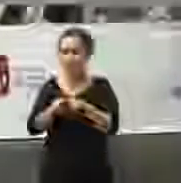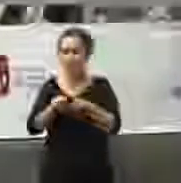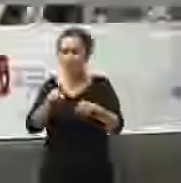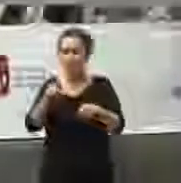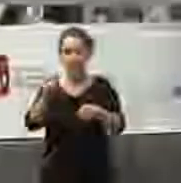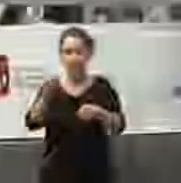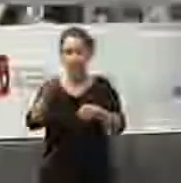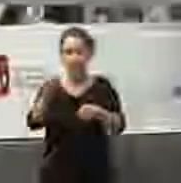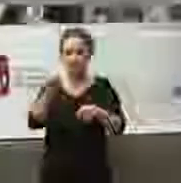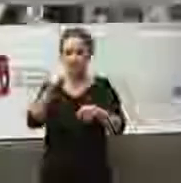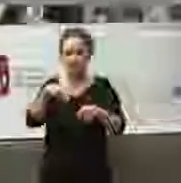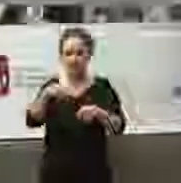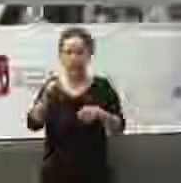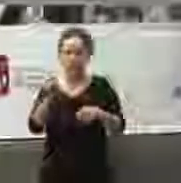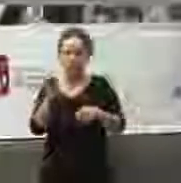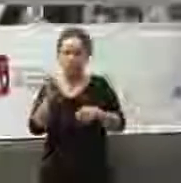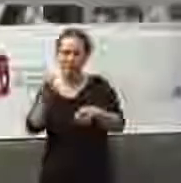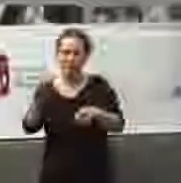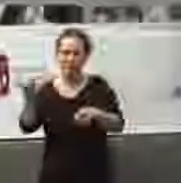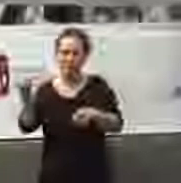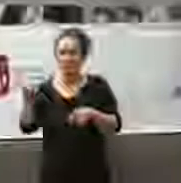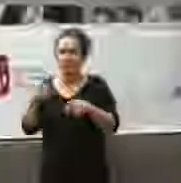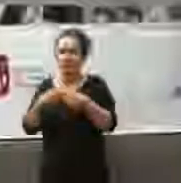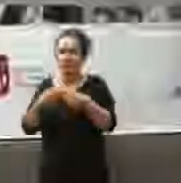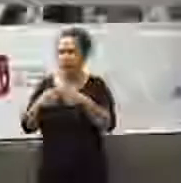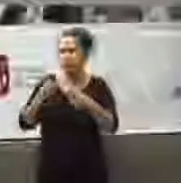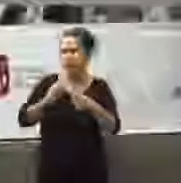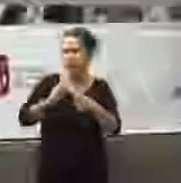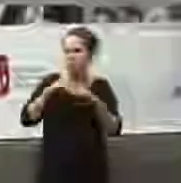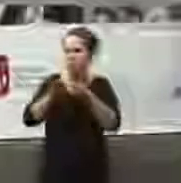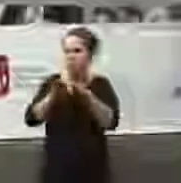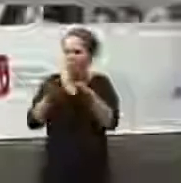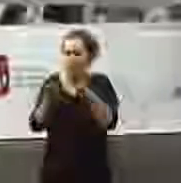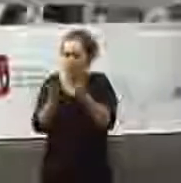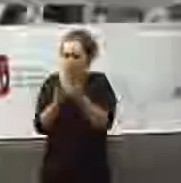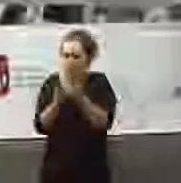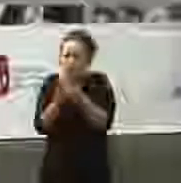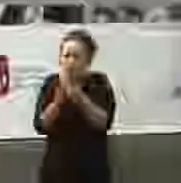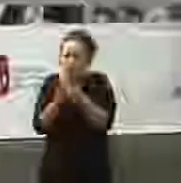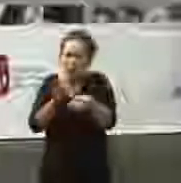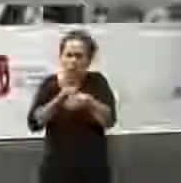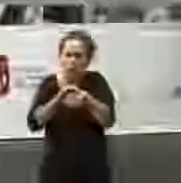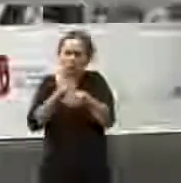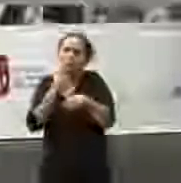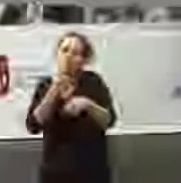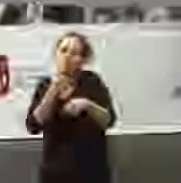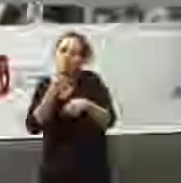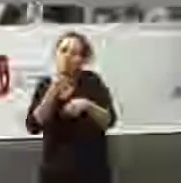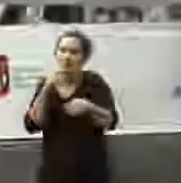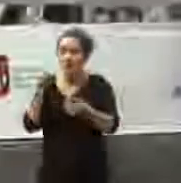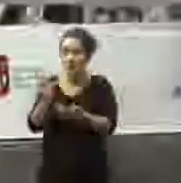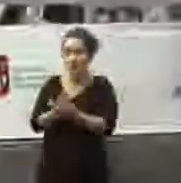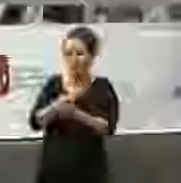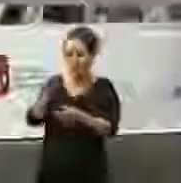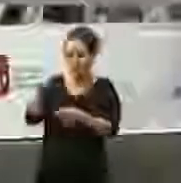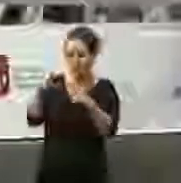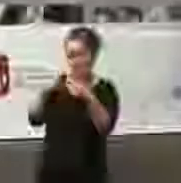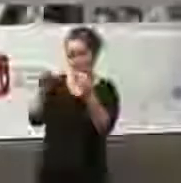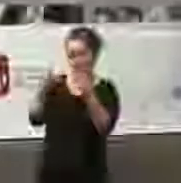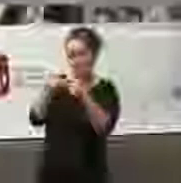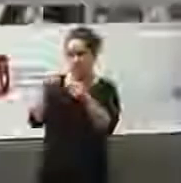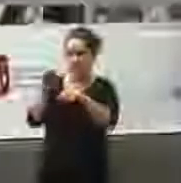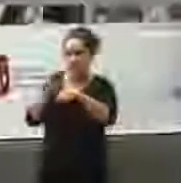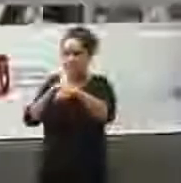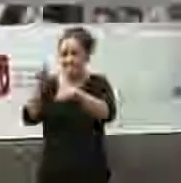do brasil porque é um número bem menor de us mesmo filhos o que acontece é o seguinte no distrito federal há mais